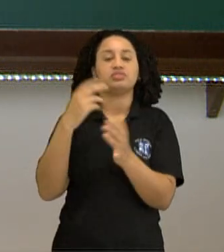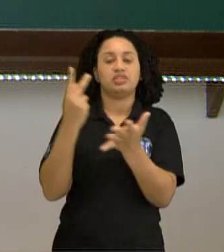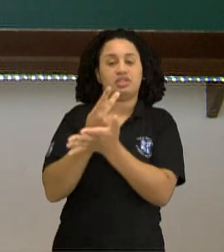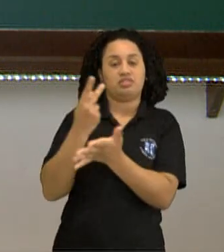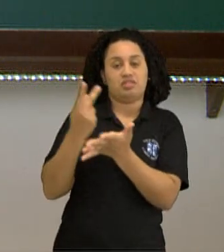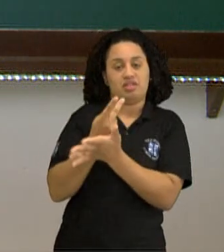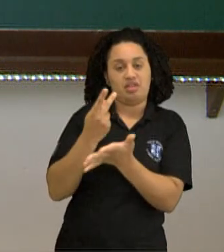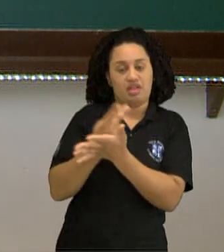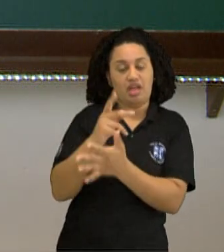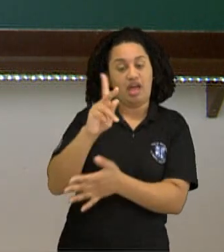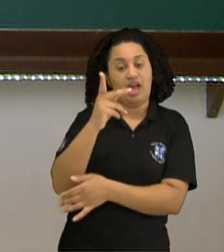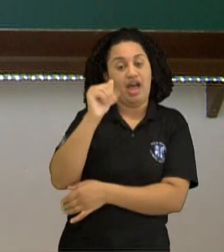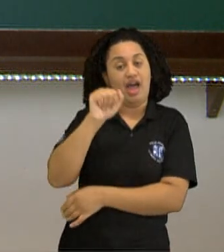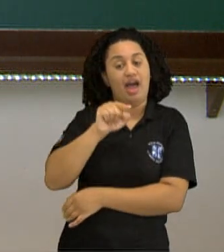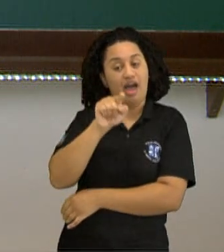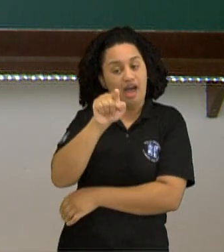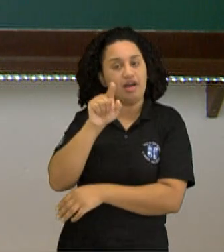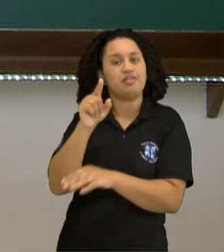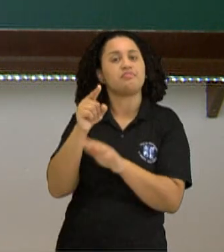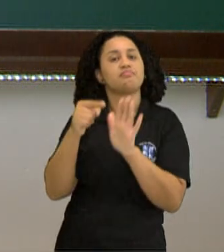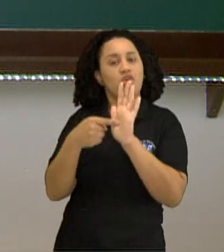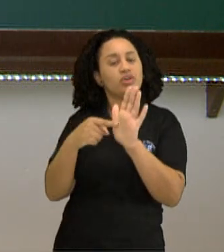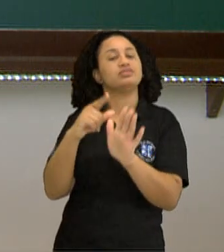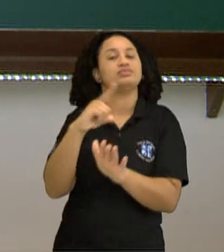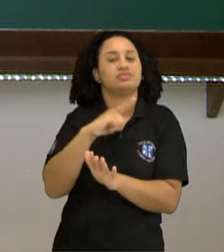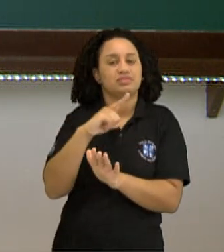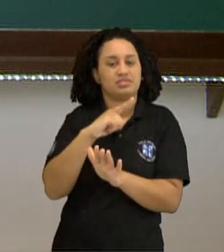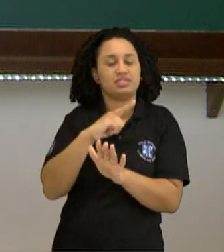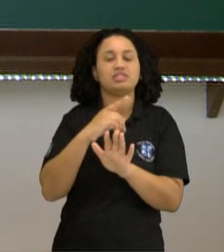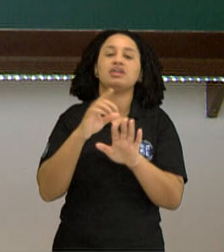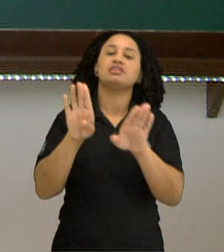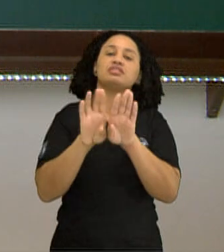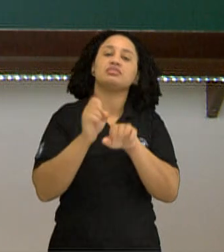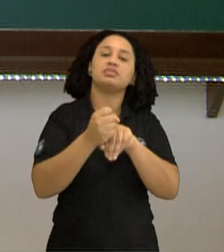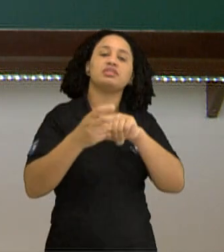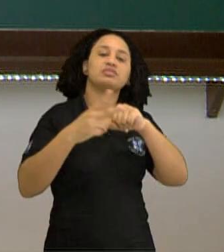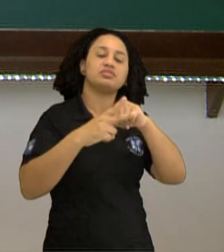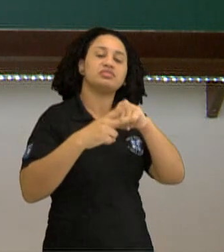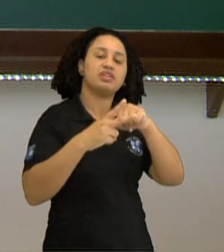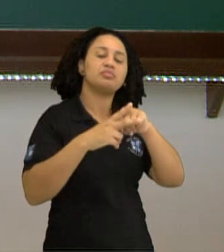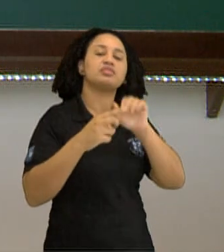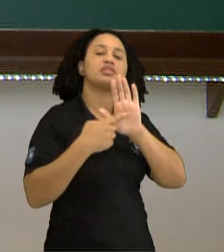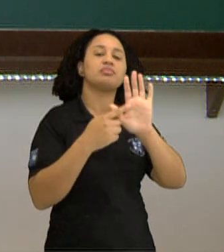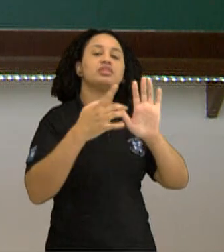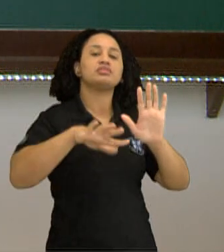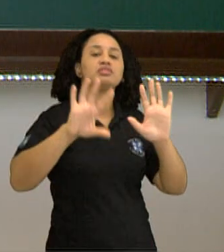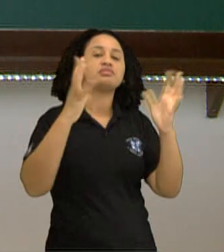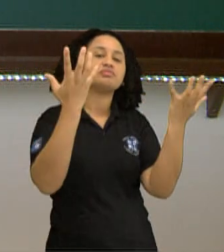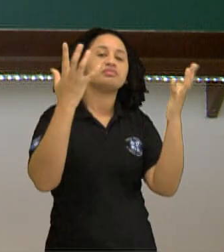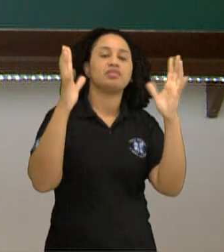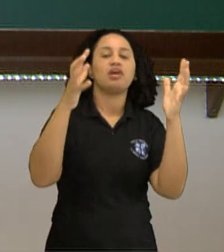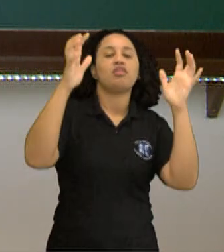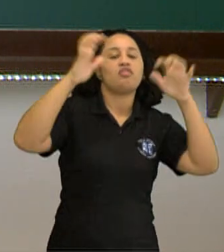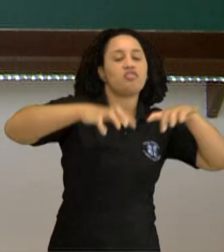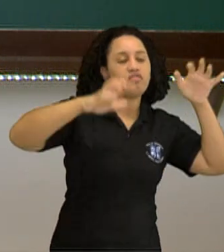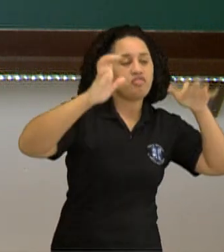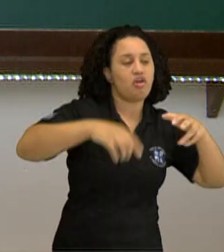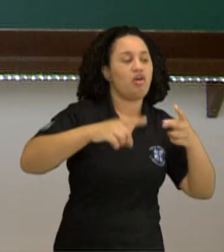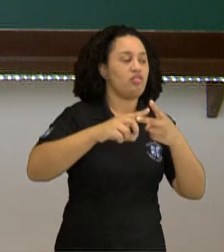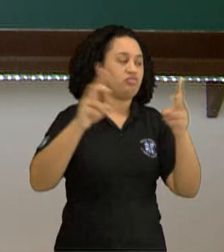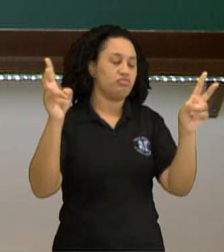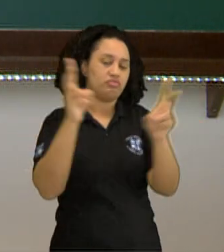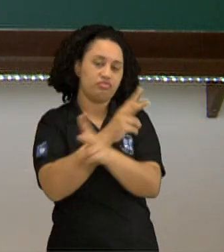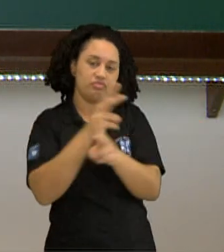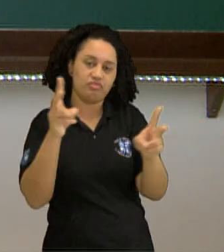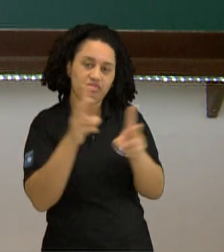haver indicando existência. E também aqueles verbos que indicam fenômenos meteorológicos, como, por exemplo, chove,